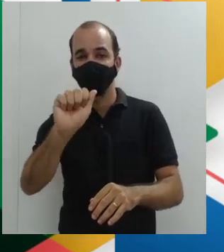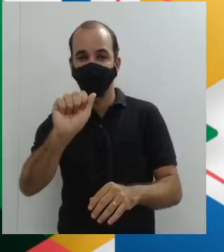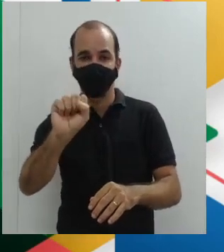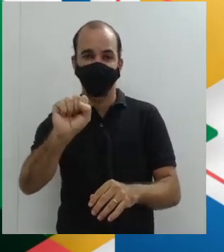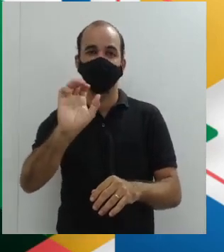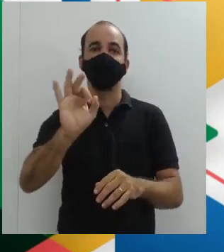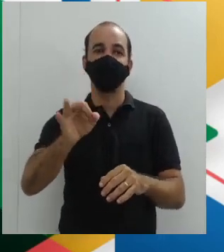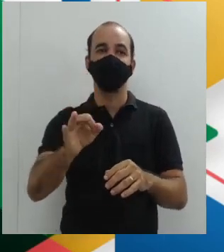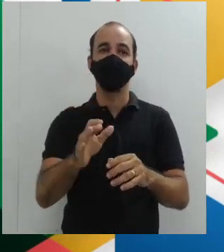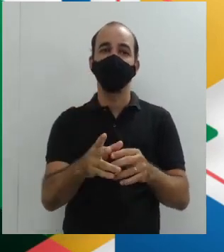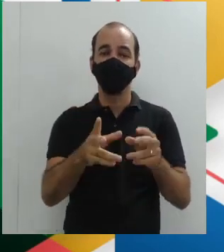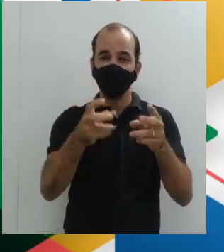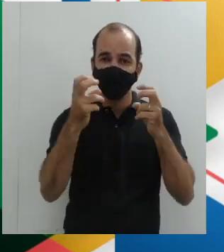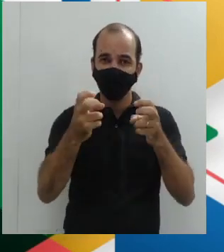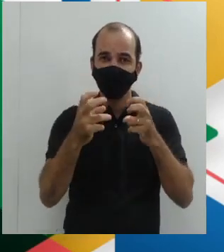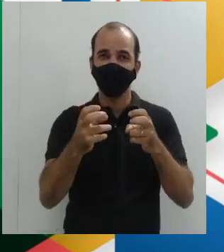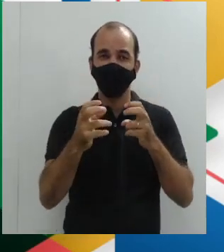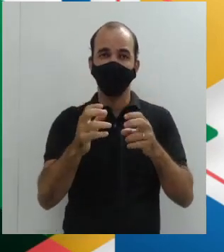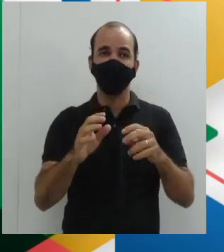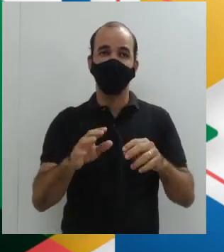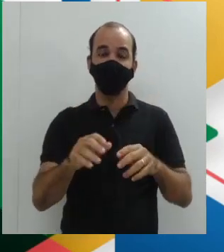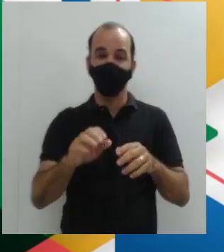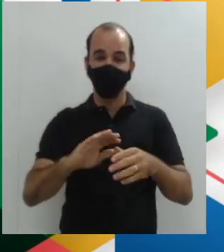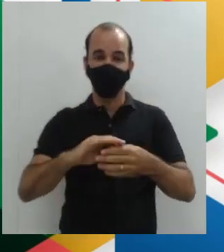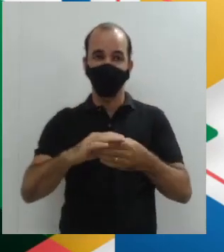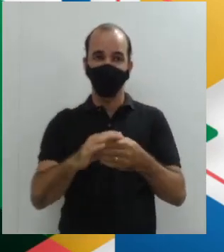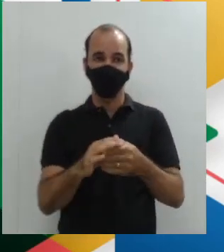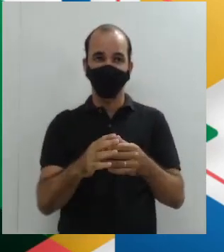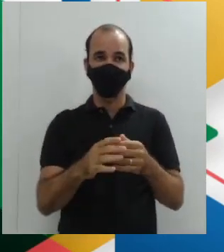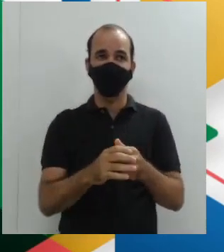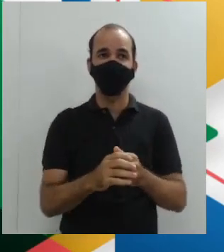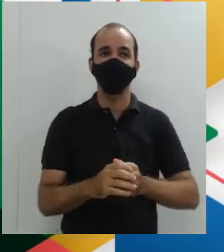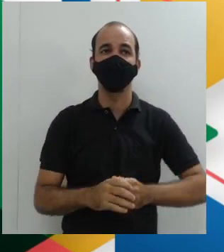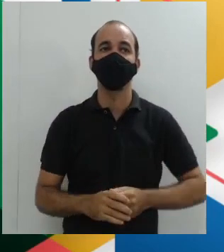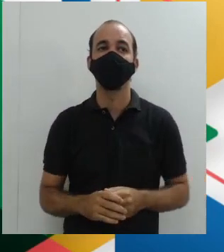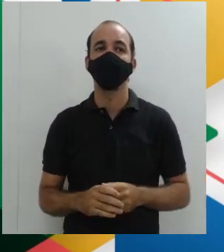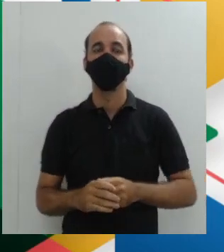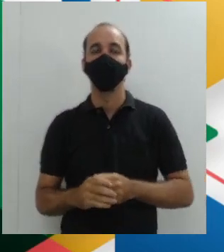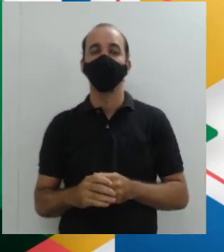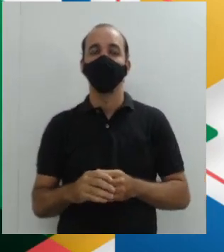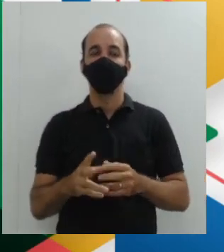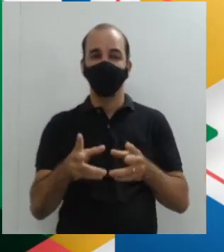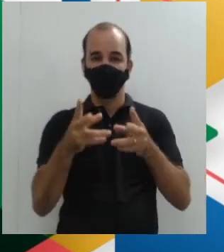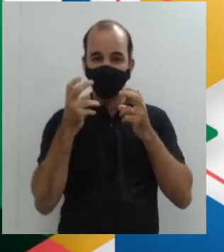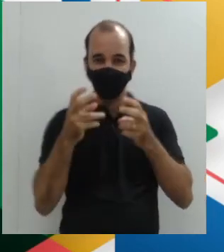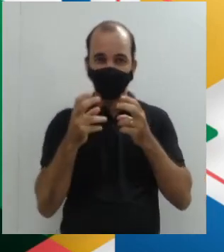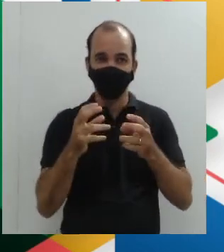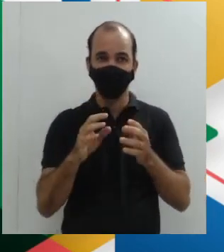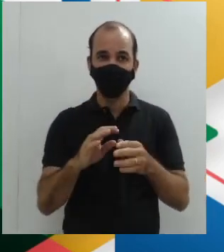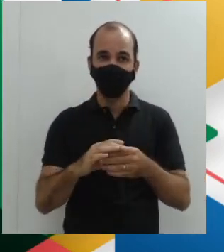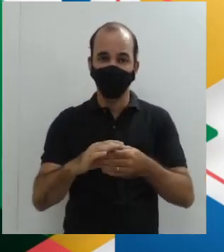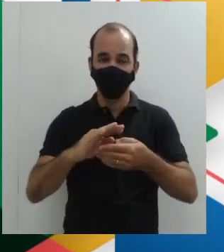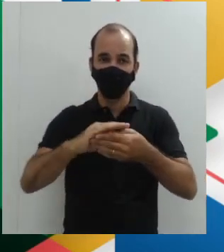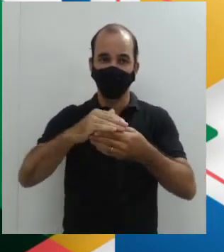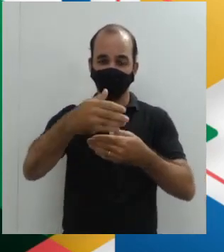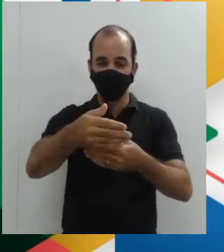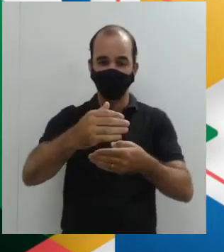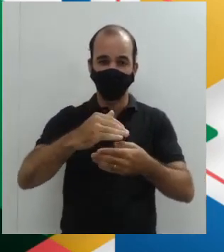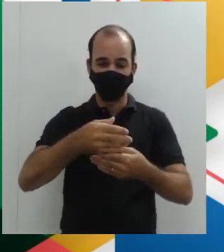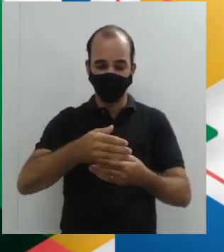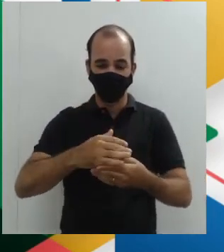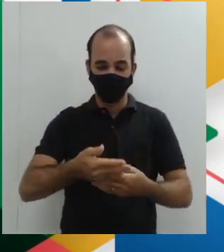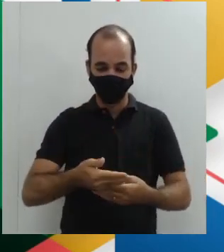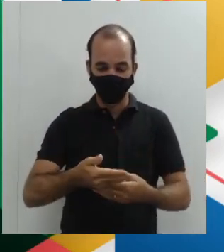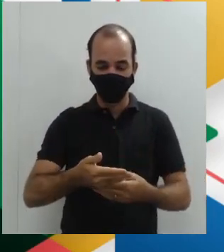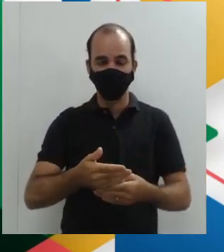aí eu tenho essa leitura dessa figura daí. Vou apagar aqui para não confundir vocês e vou agora pensar em colocar os